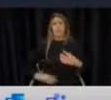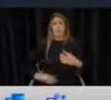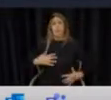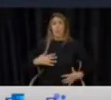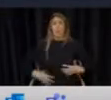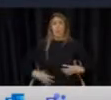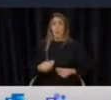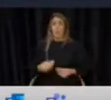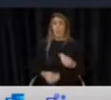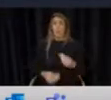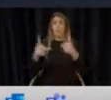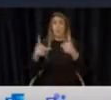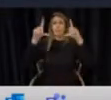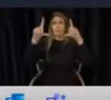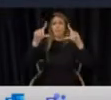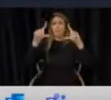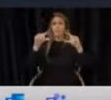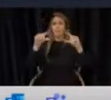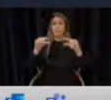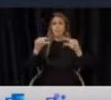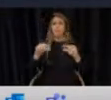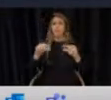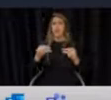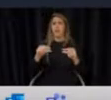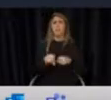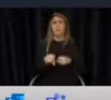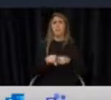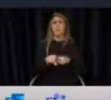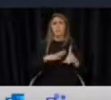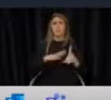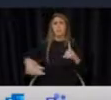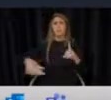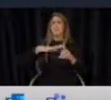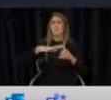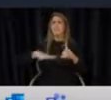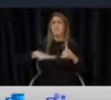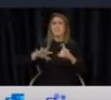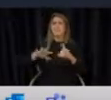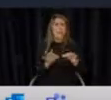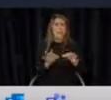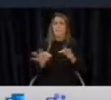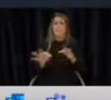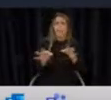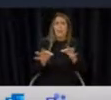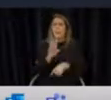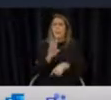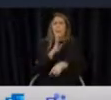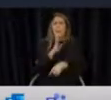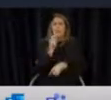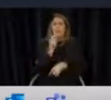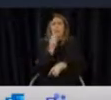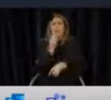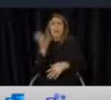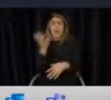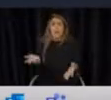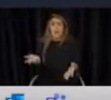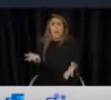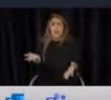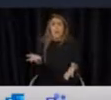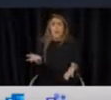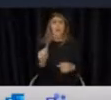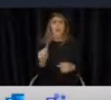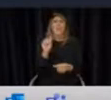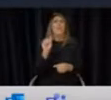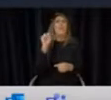população brasileira não estava preparada, e como eu falei para vocês, é um assunto que ainda gera muitas dúvidas, de no momento que